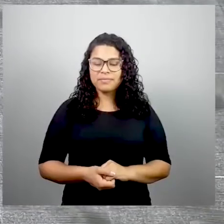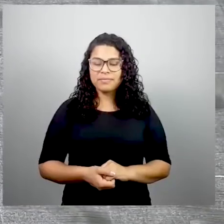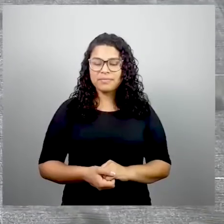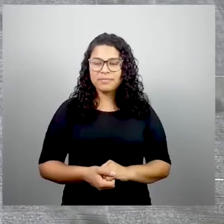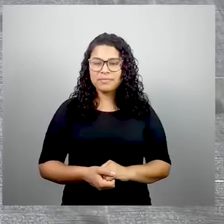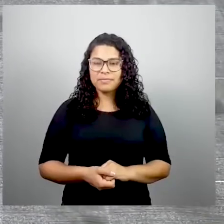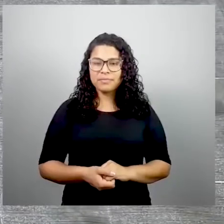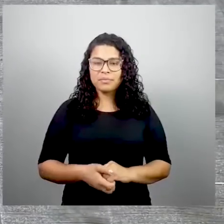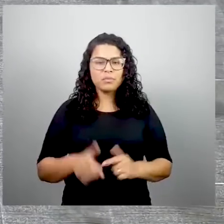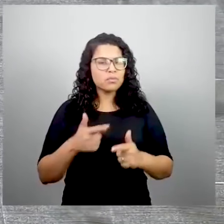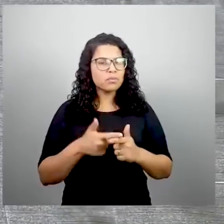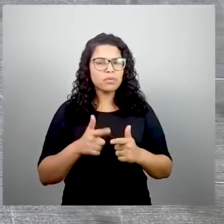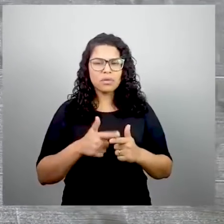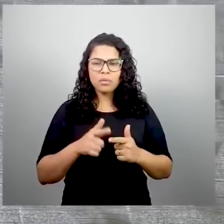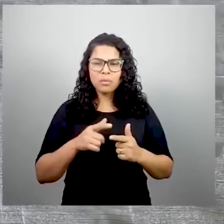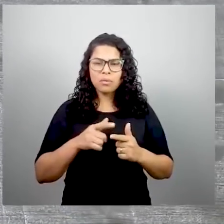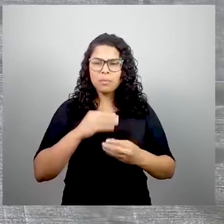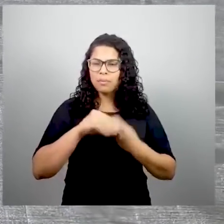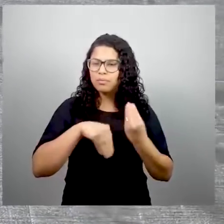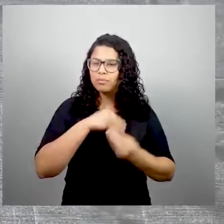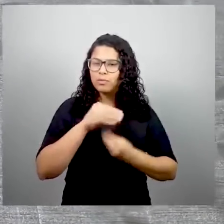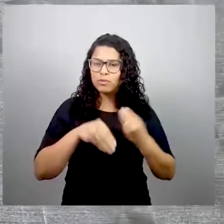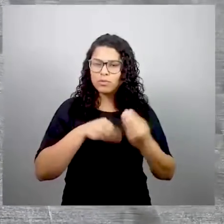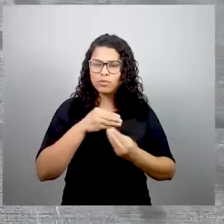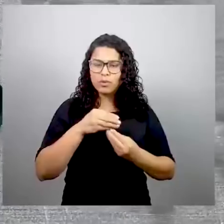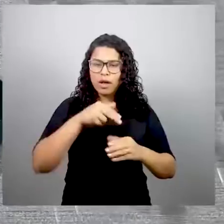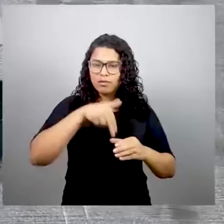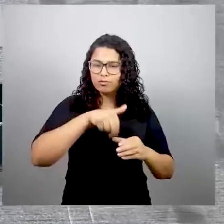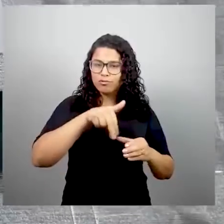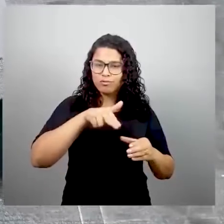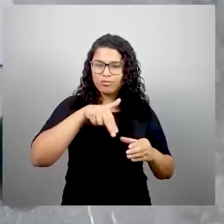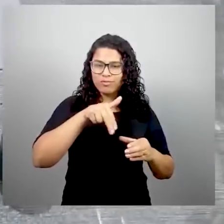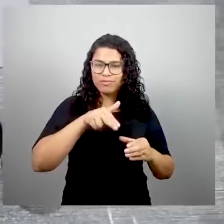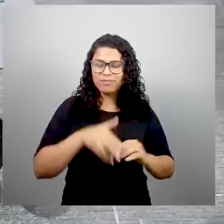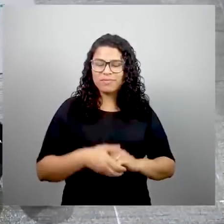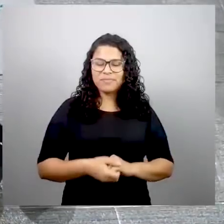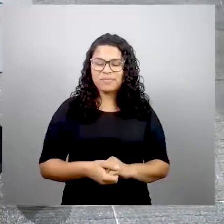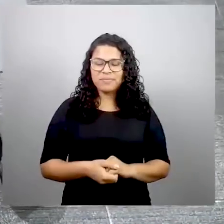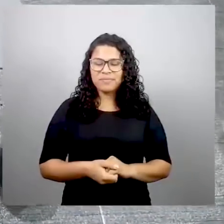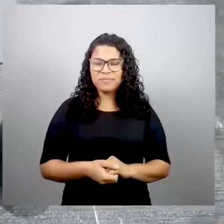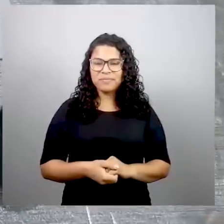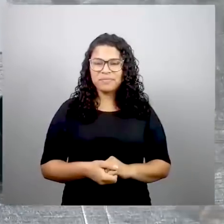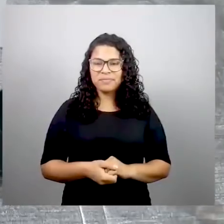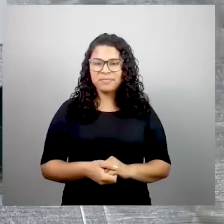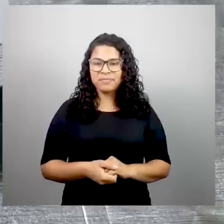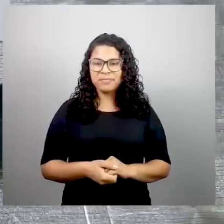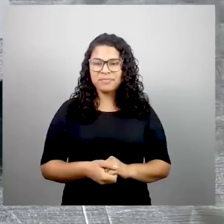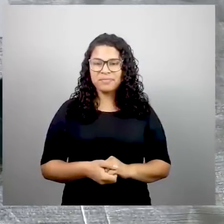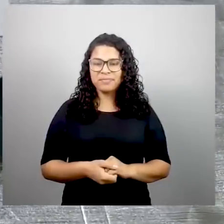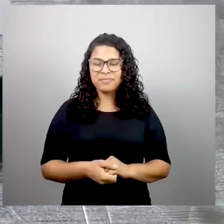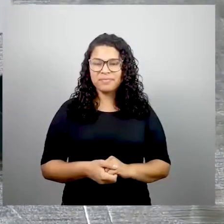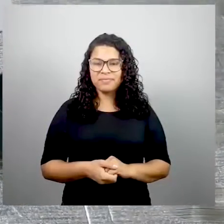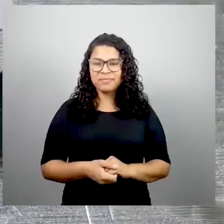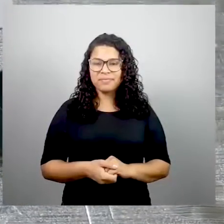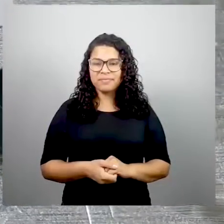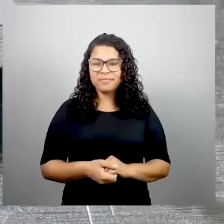Agora não faz mal que a tinta vai misturar não, tá bom? Dá um dedinho só pra não ficar.